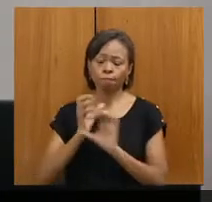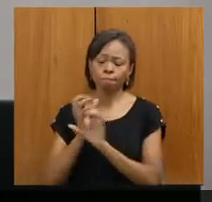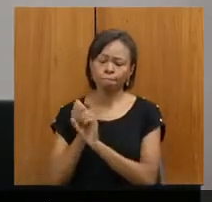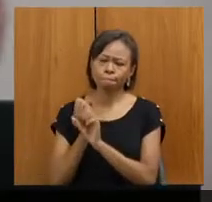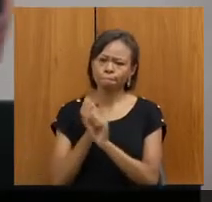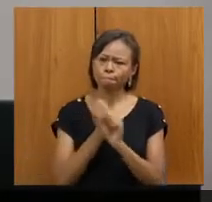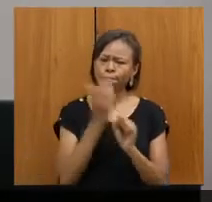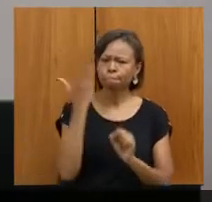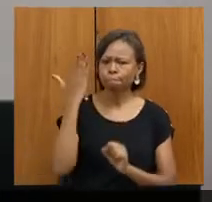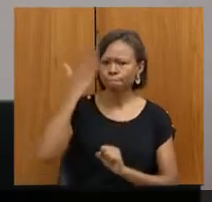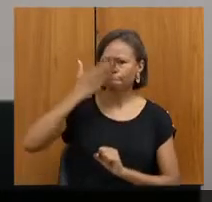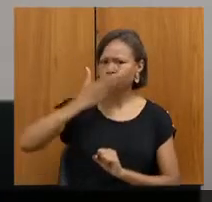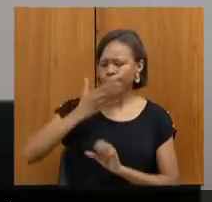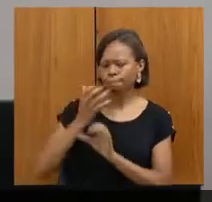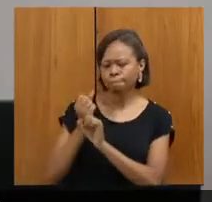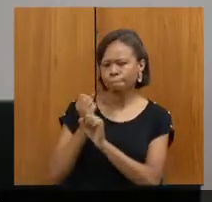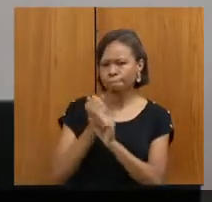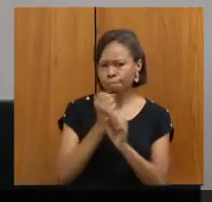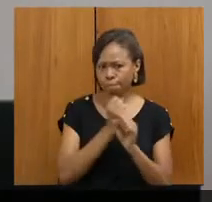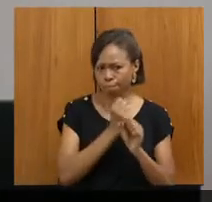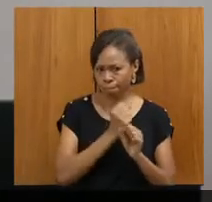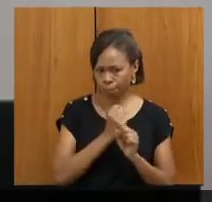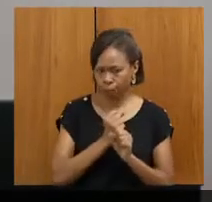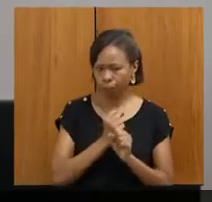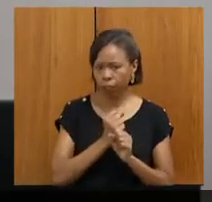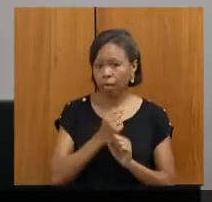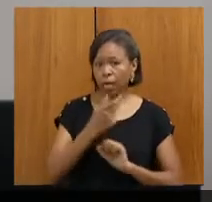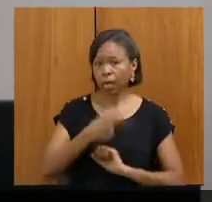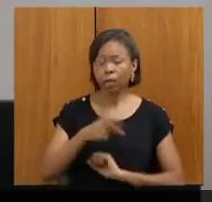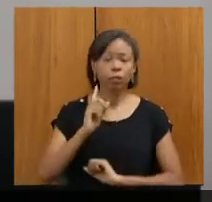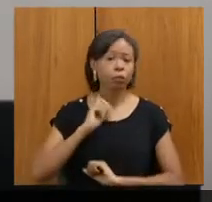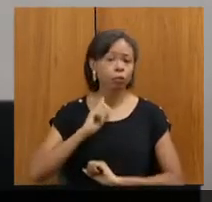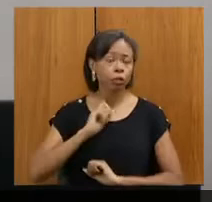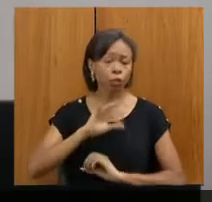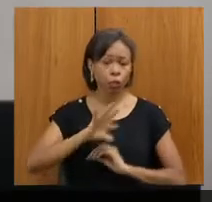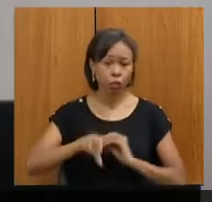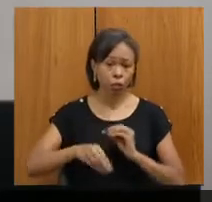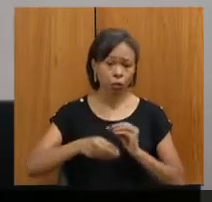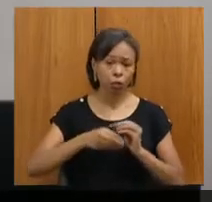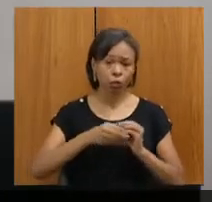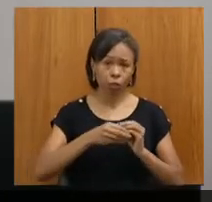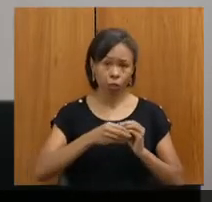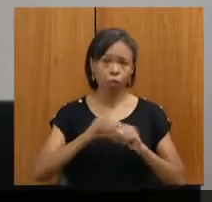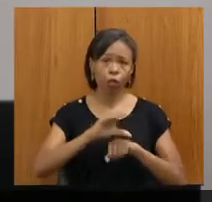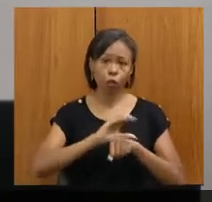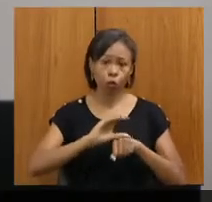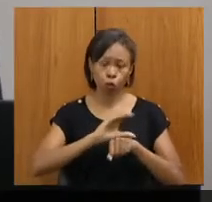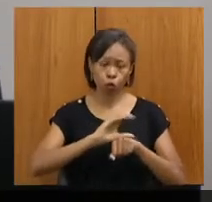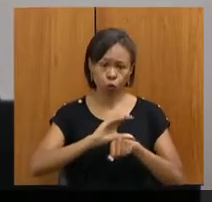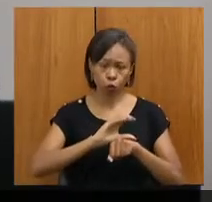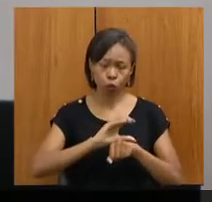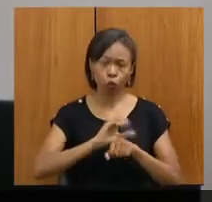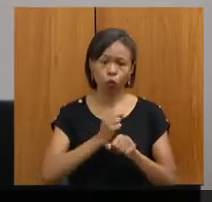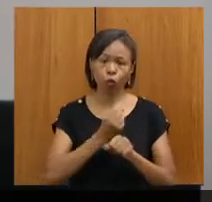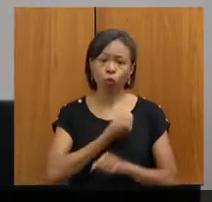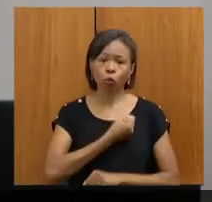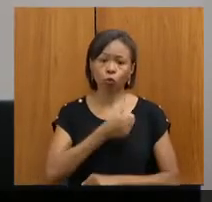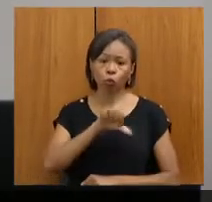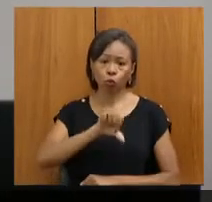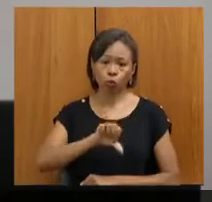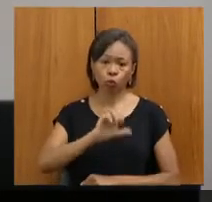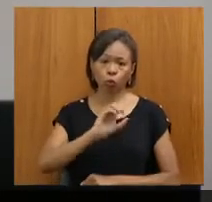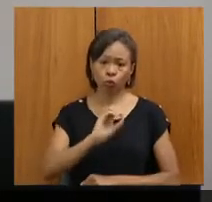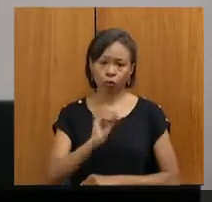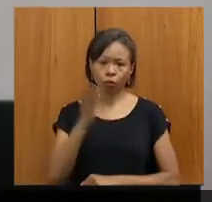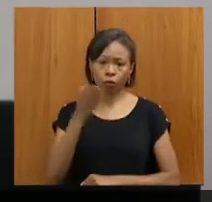instituído em Minas Gerais pela Emenda à Constituição do Estado 90/2019